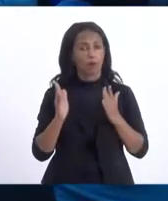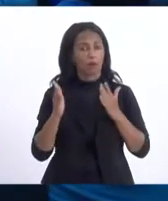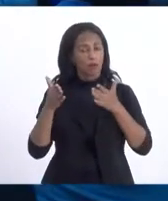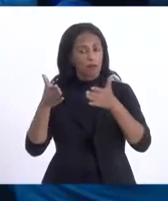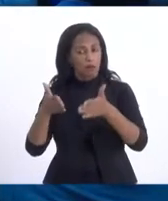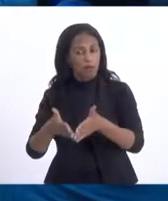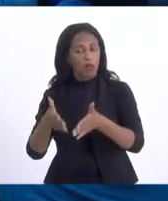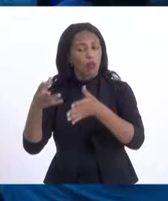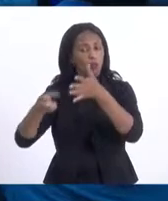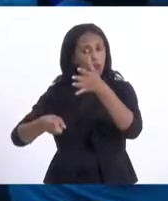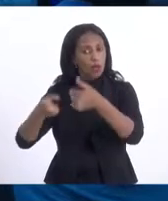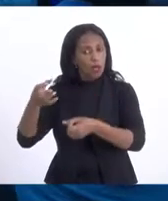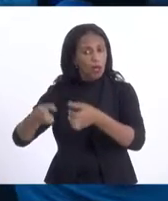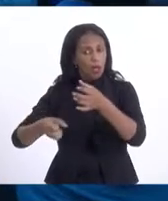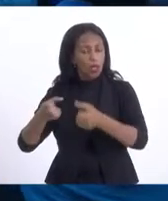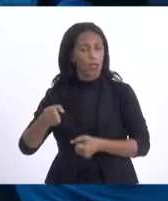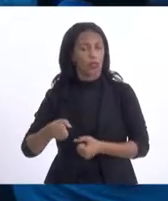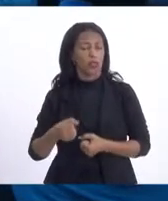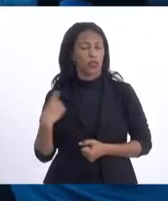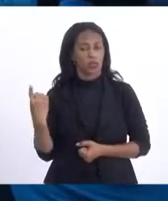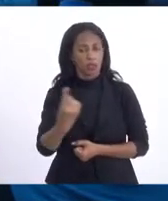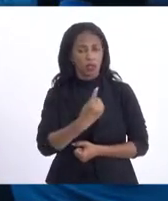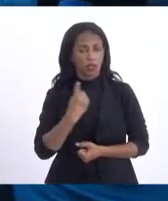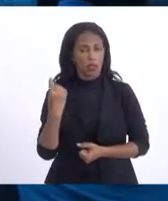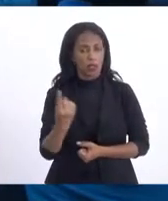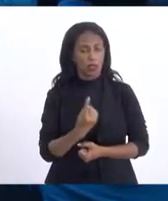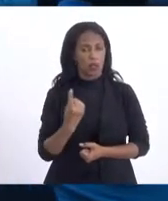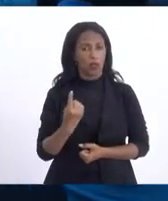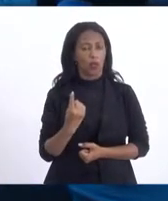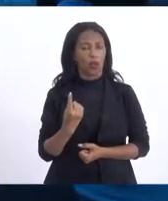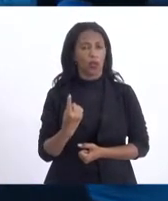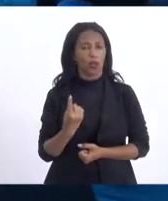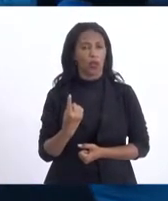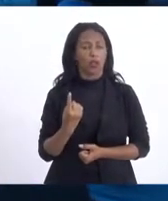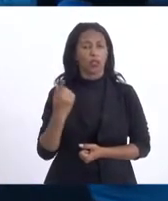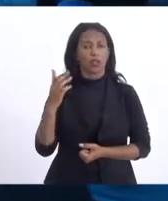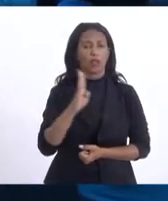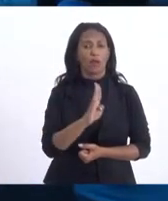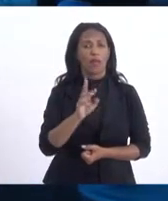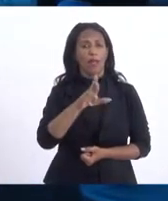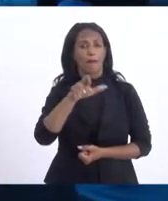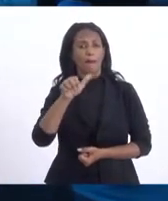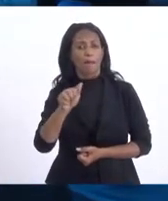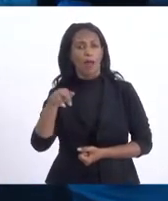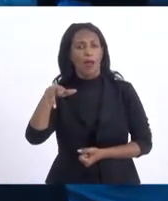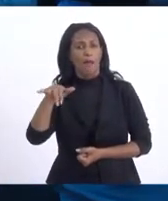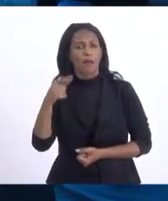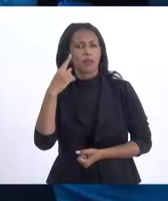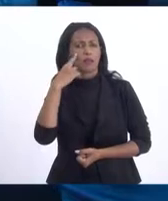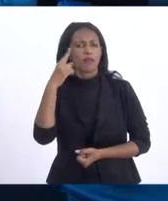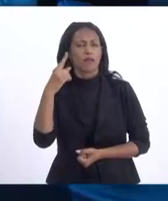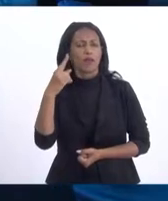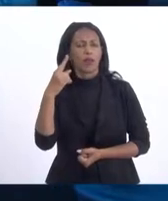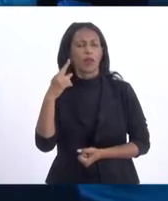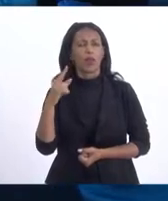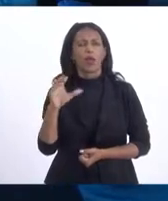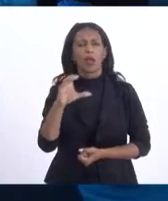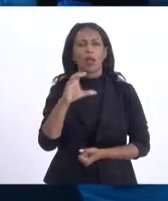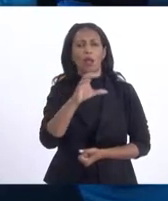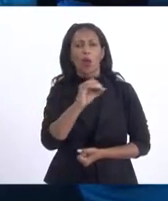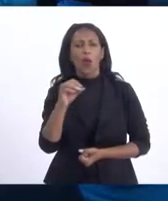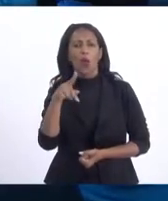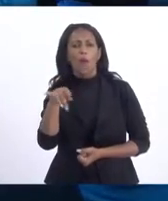questão do leite, porque nós estávamos em Barra Mansa e ouvi do presidente da cooperativa, o